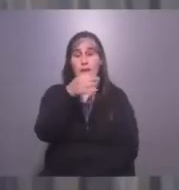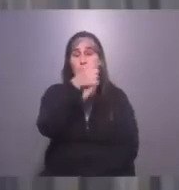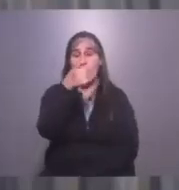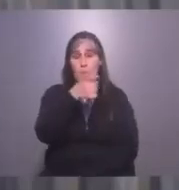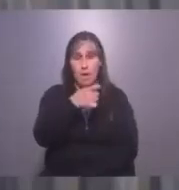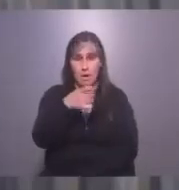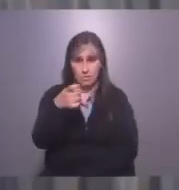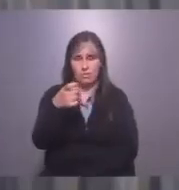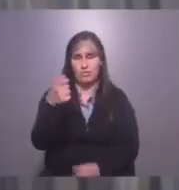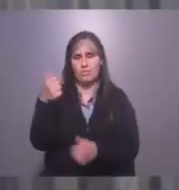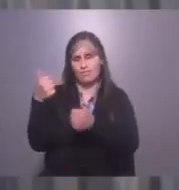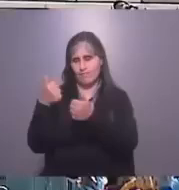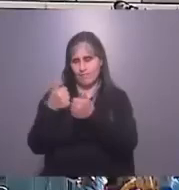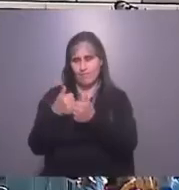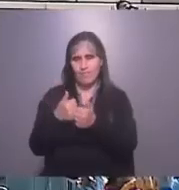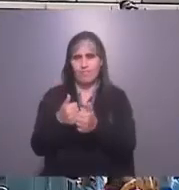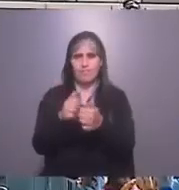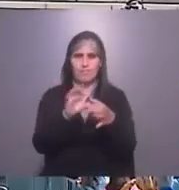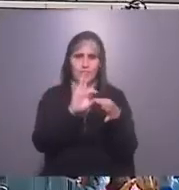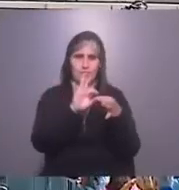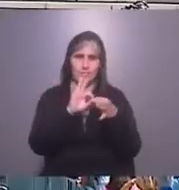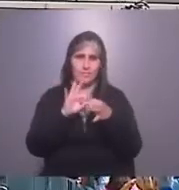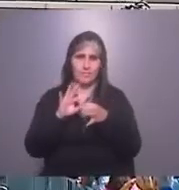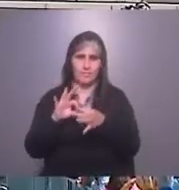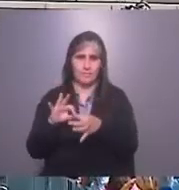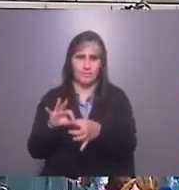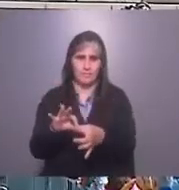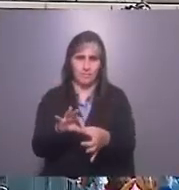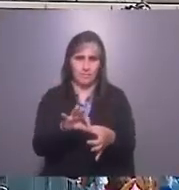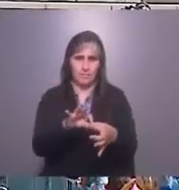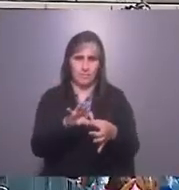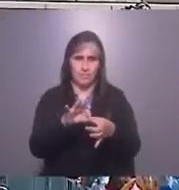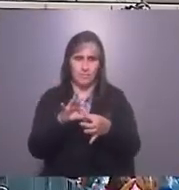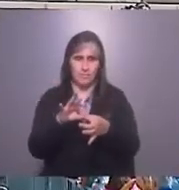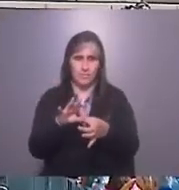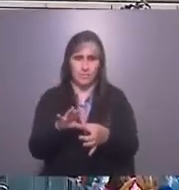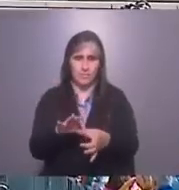a paz seguirá os seus